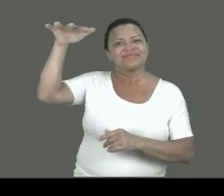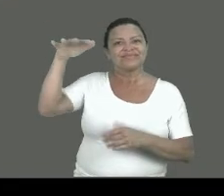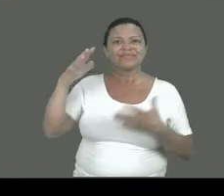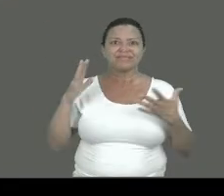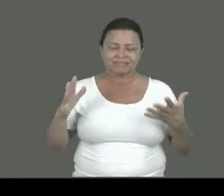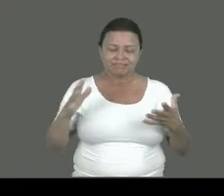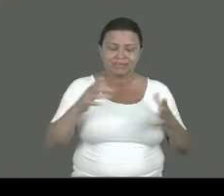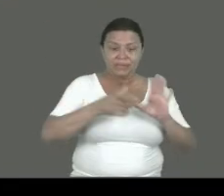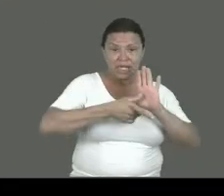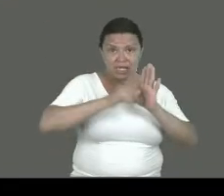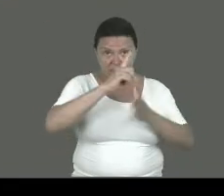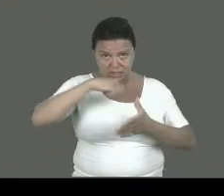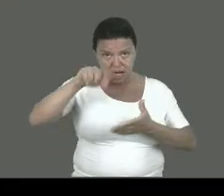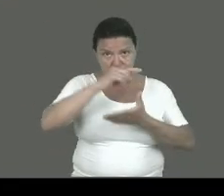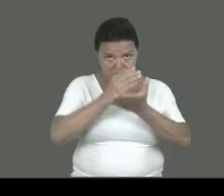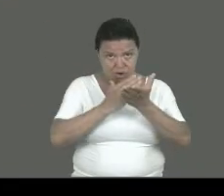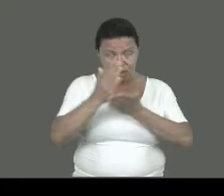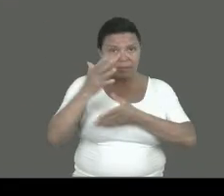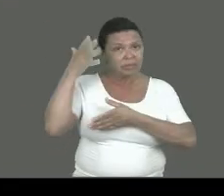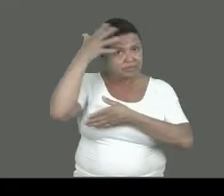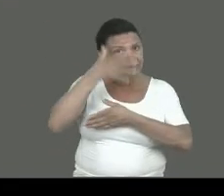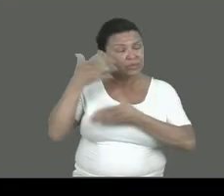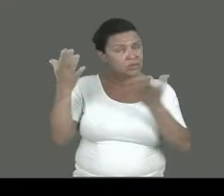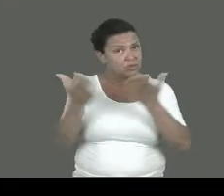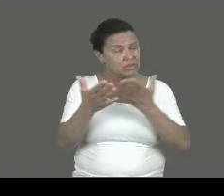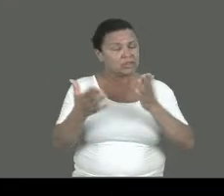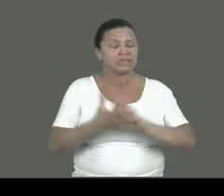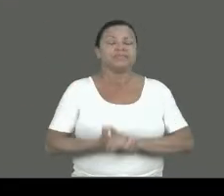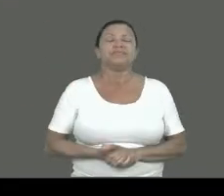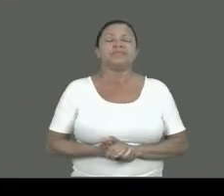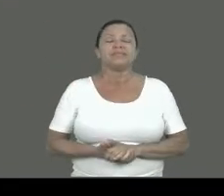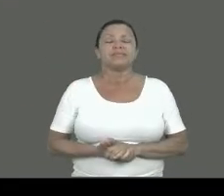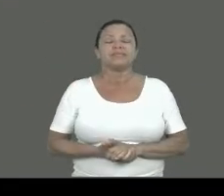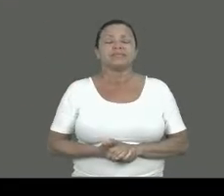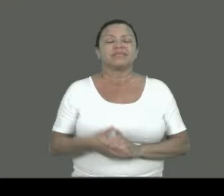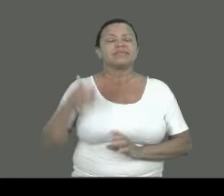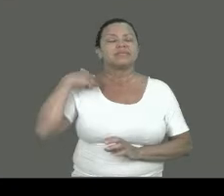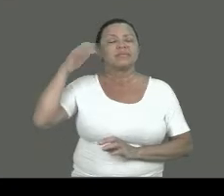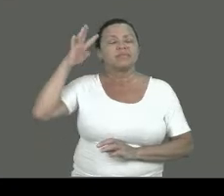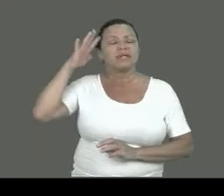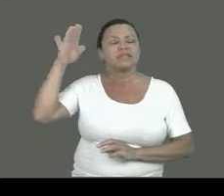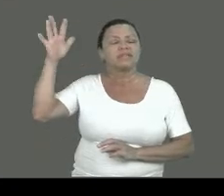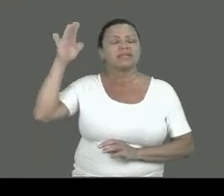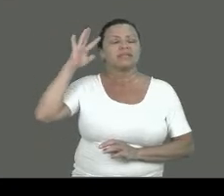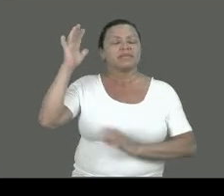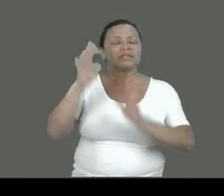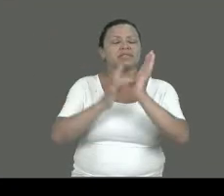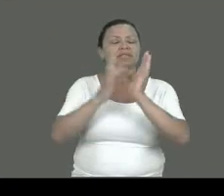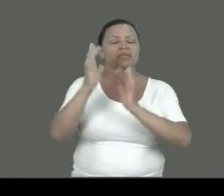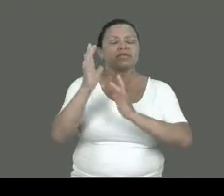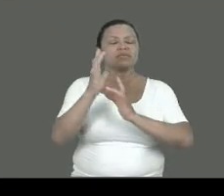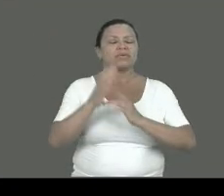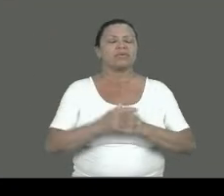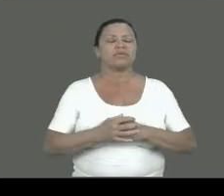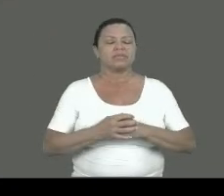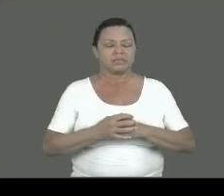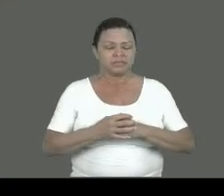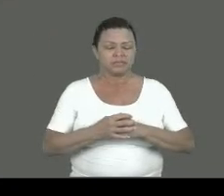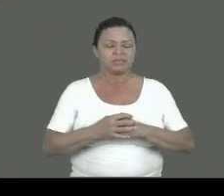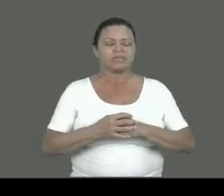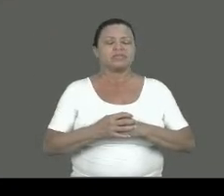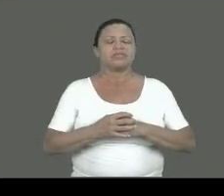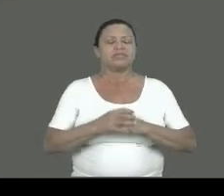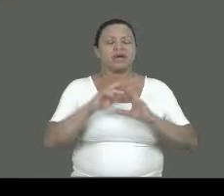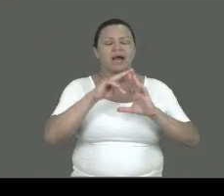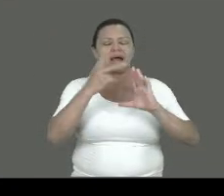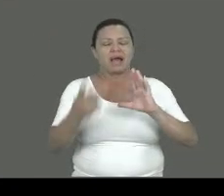de começarmos a nossa palestra na noite de hoje, vamos elevar o nosso pensamento ao Mestre Jesus e à falange da nossa